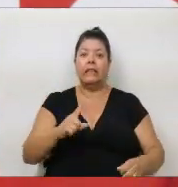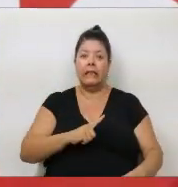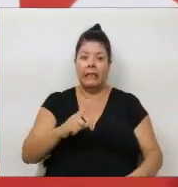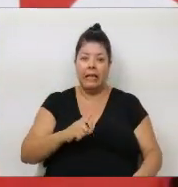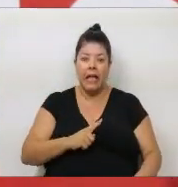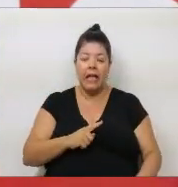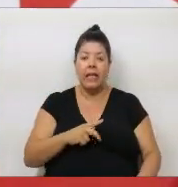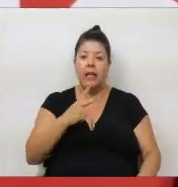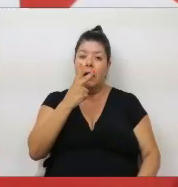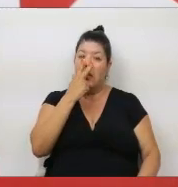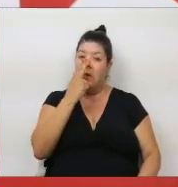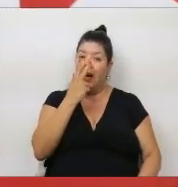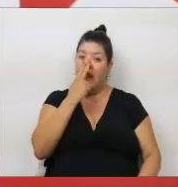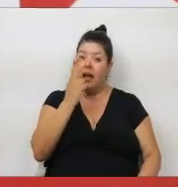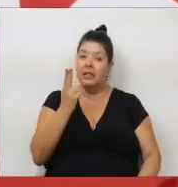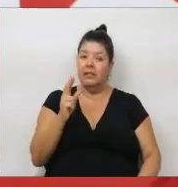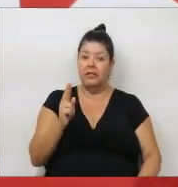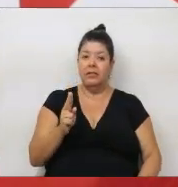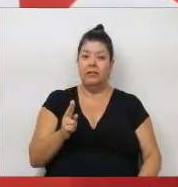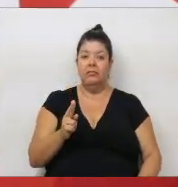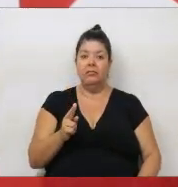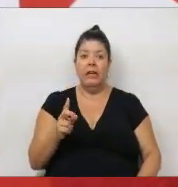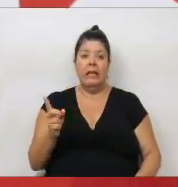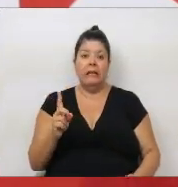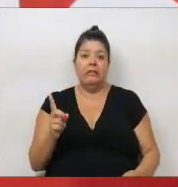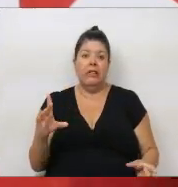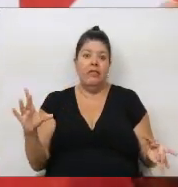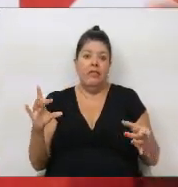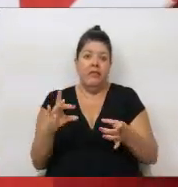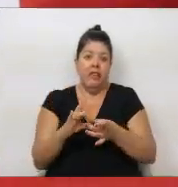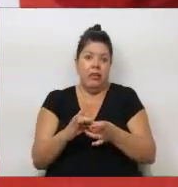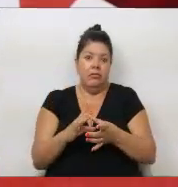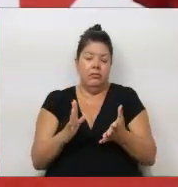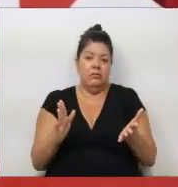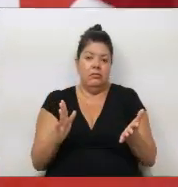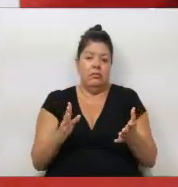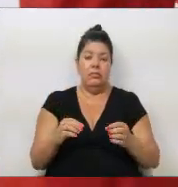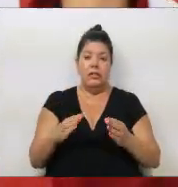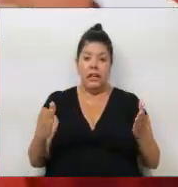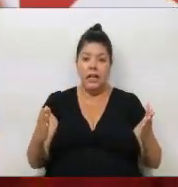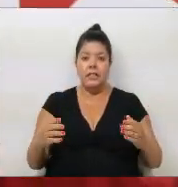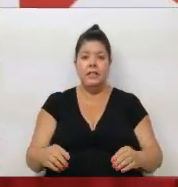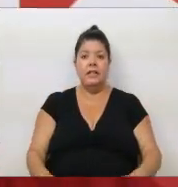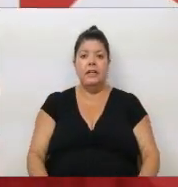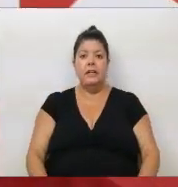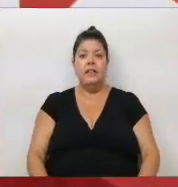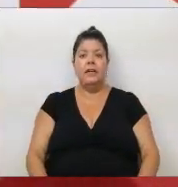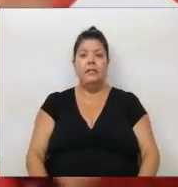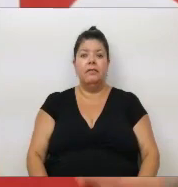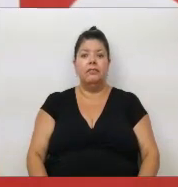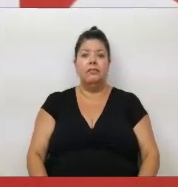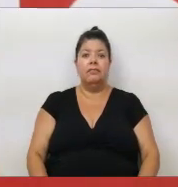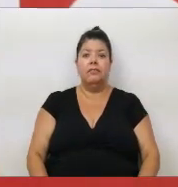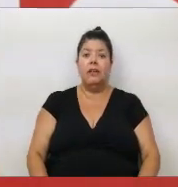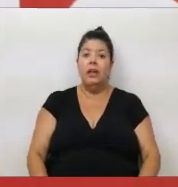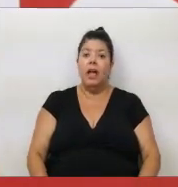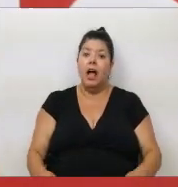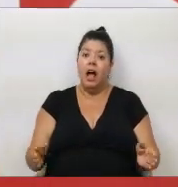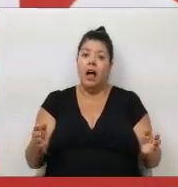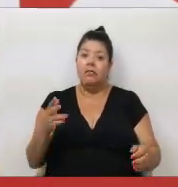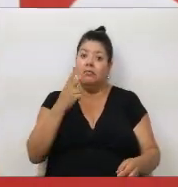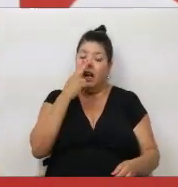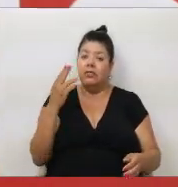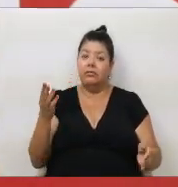parece assim que há não há um vínculo muito grande. Está bem, vamos considerar que foi um ano de pandemia, então um